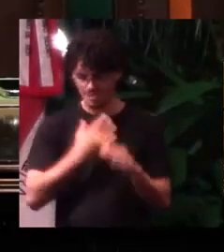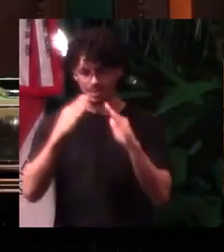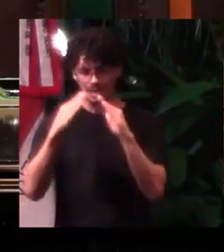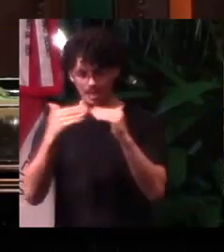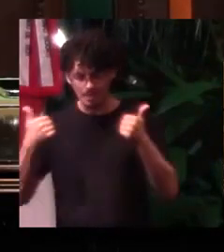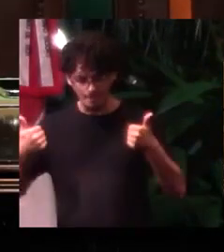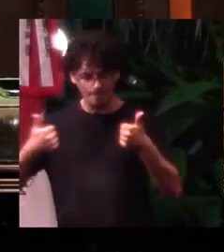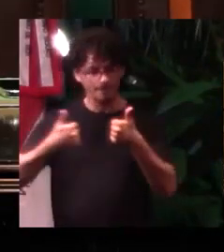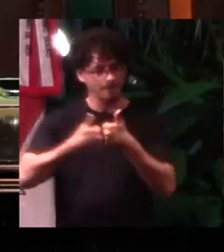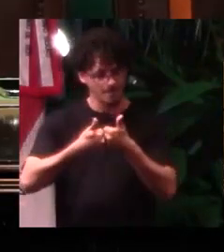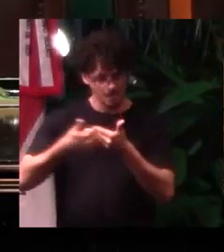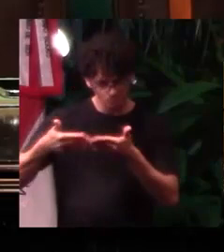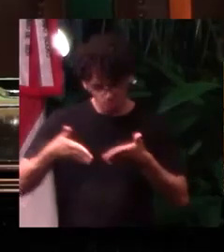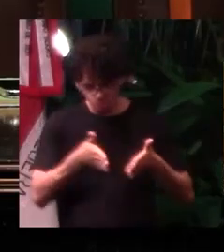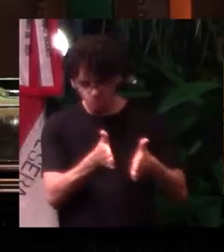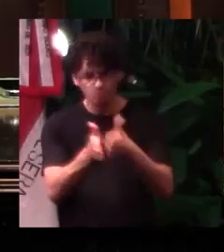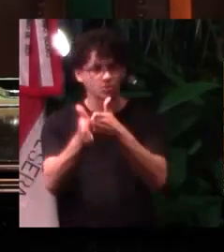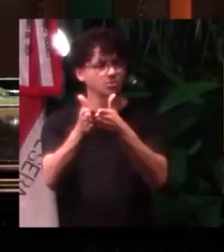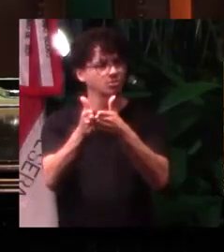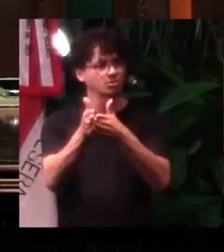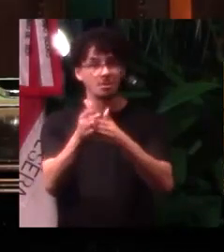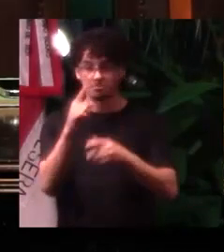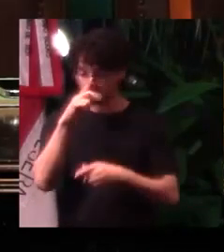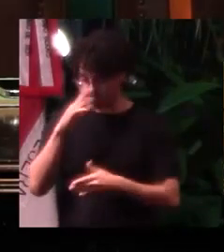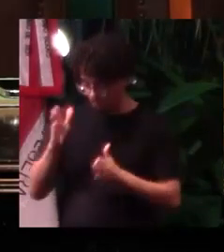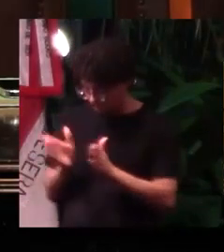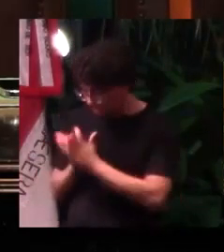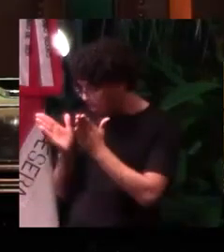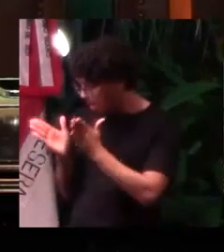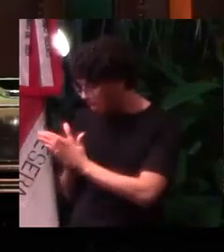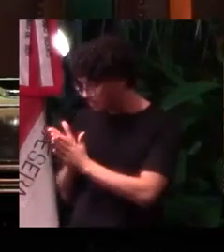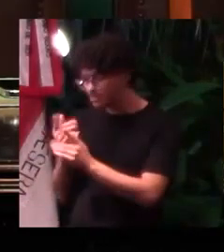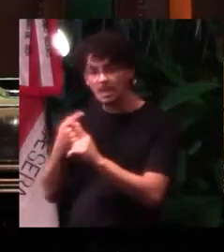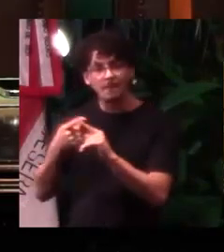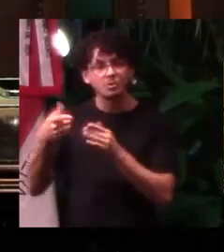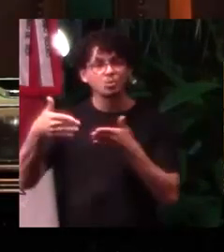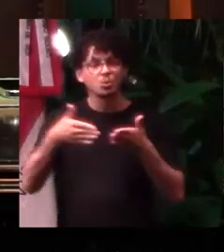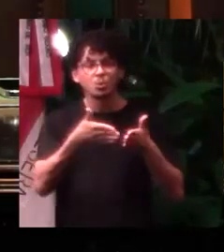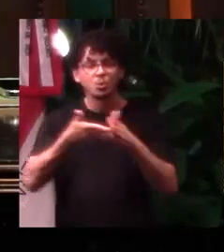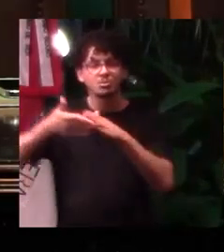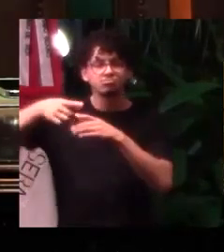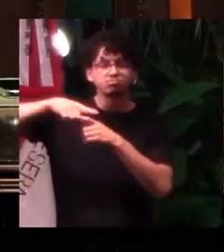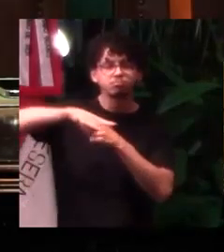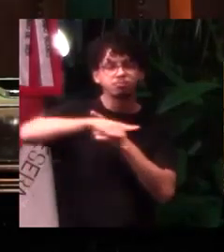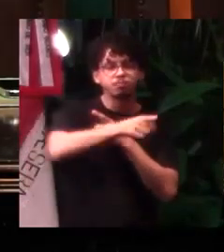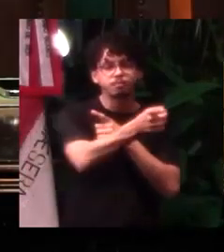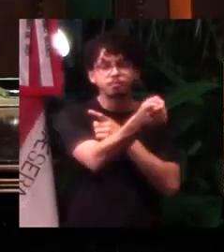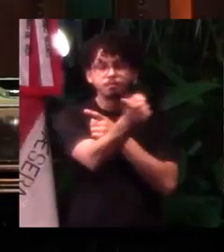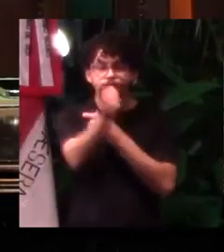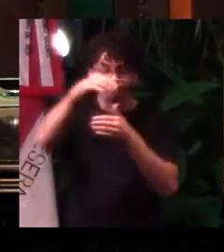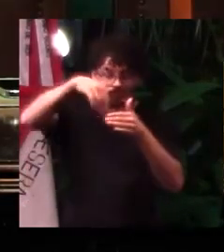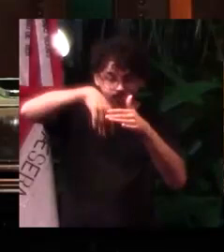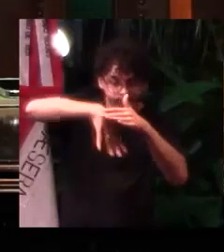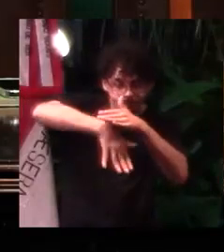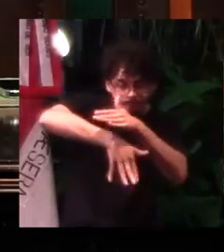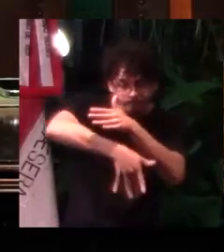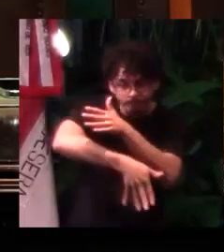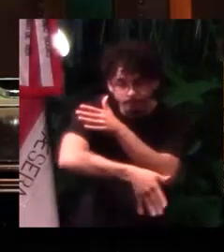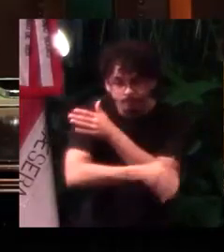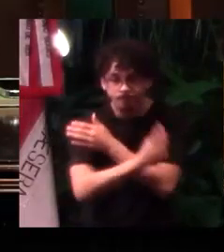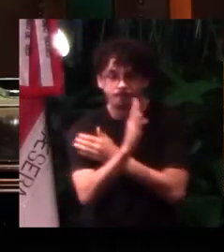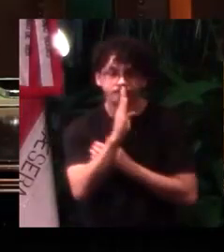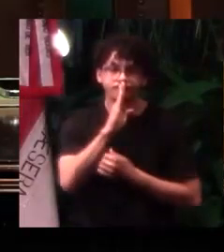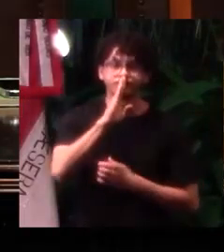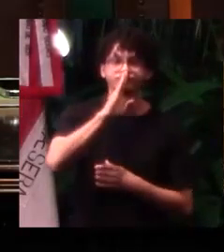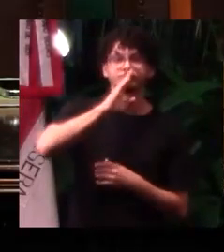de nem um quarto de légua. O rio por aí se estendendo grande, fundo, calado e